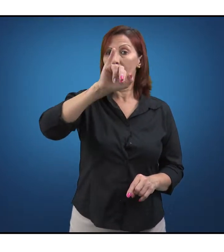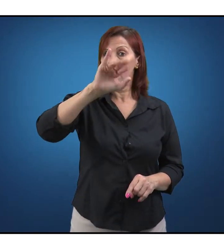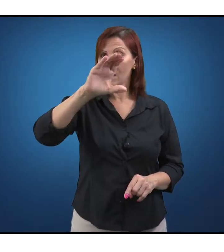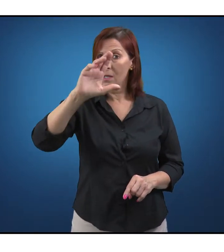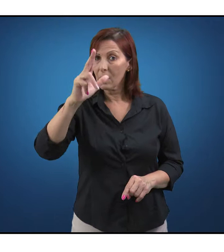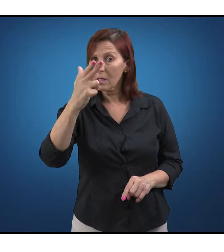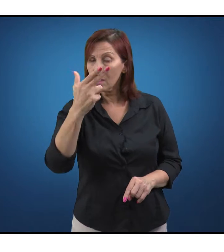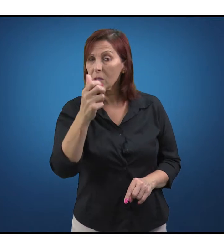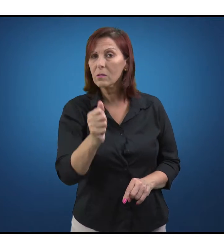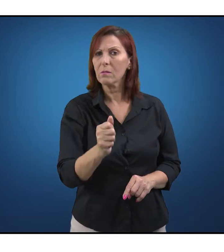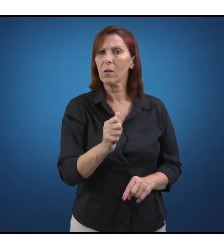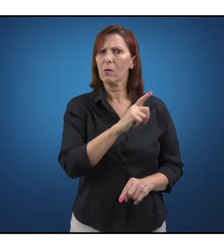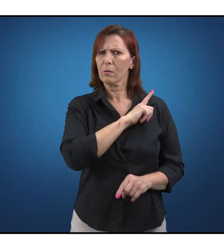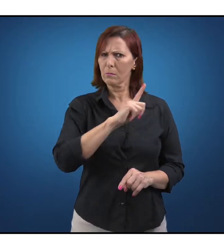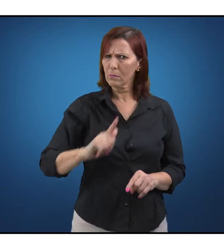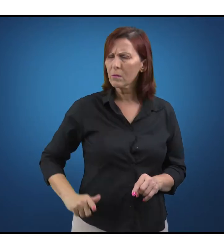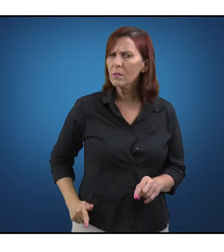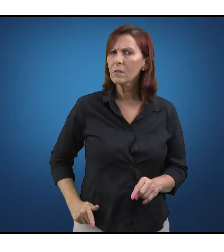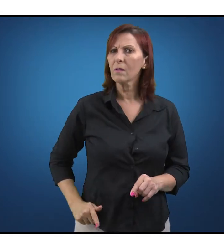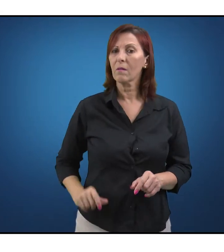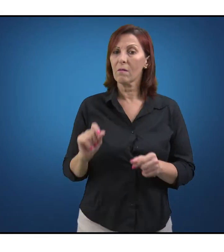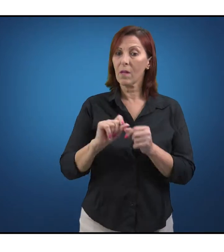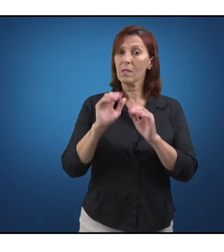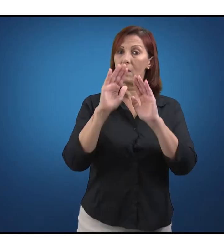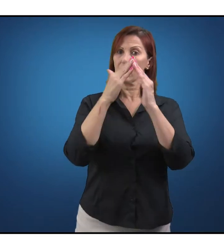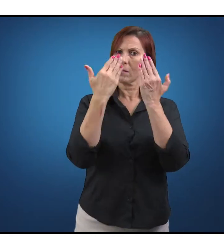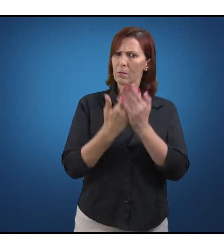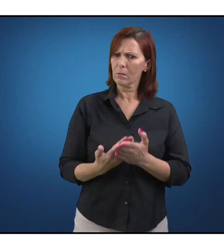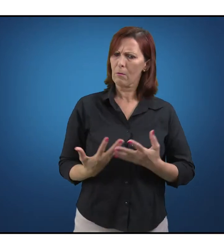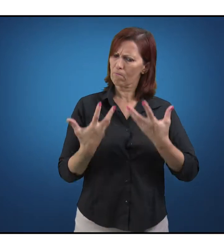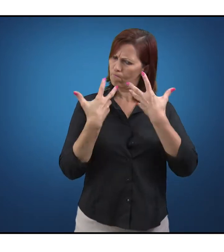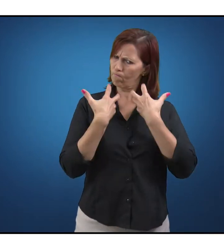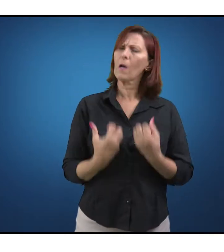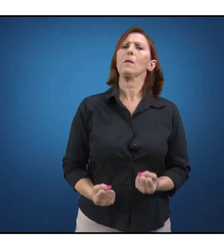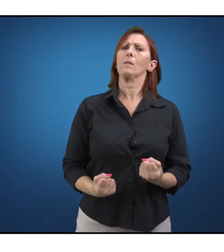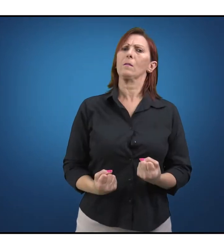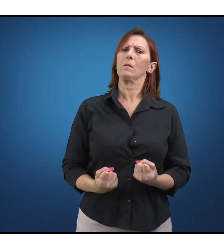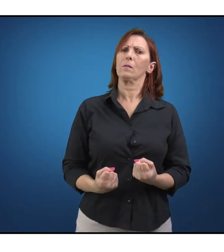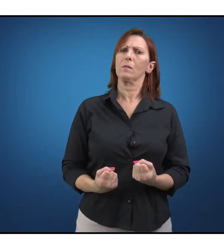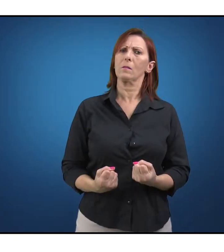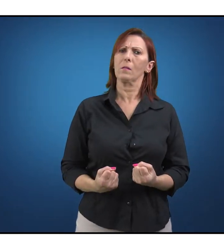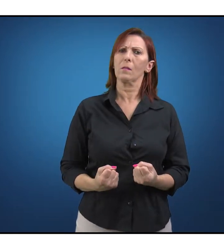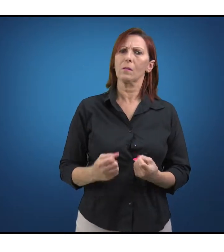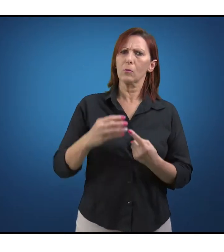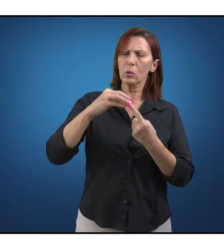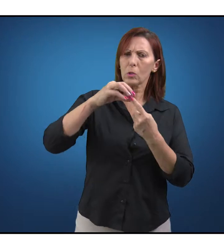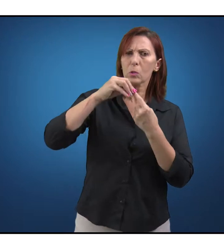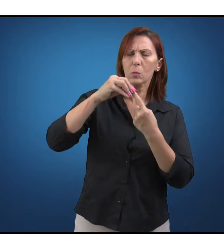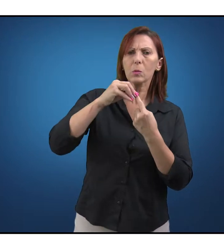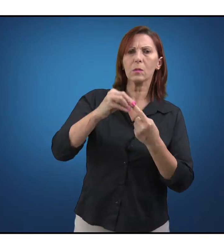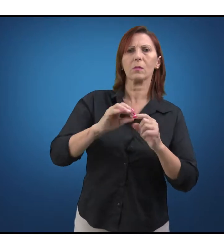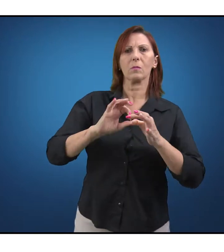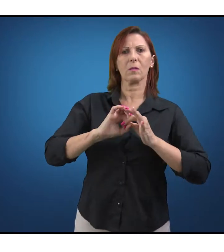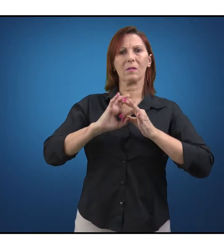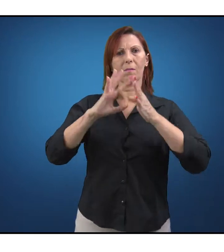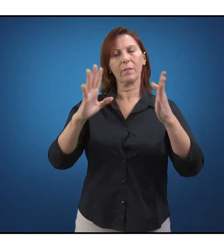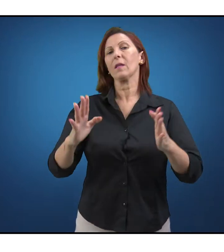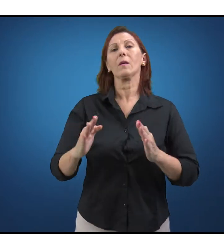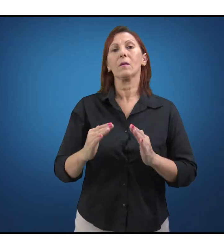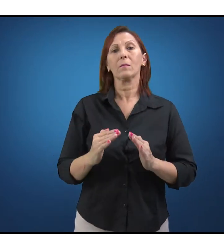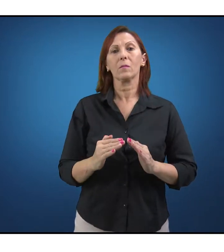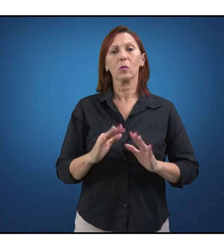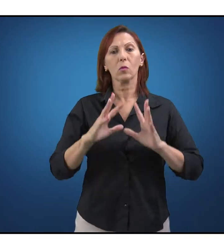articulador em fazer com que a escola se apropriasse desses princípios democráticos. Por isso, por parte